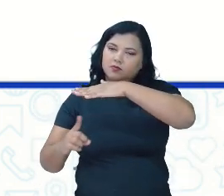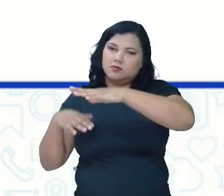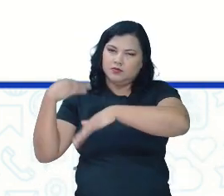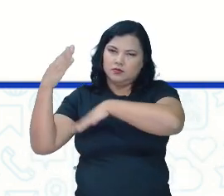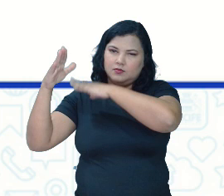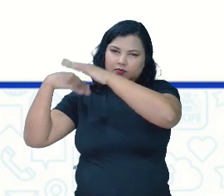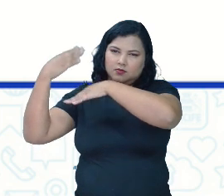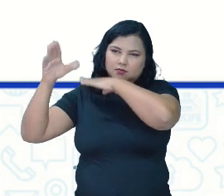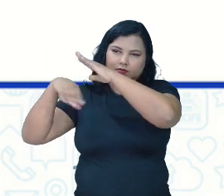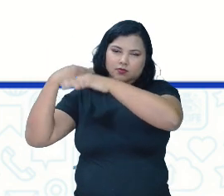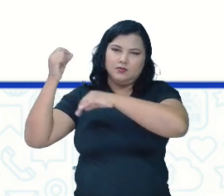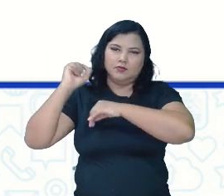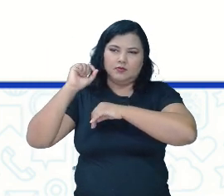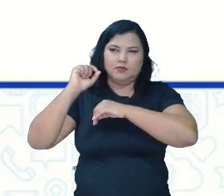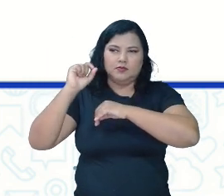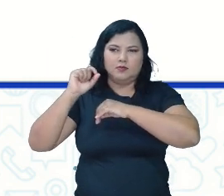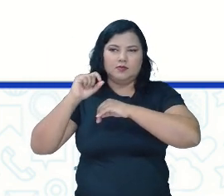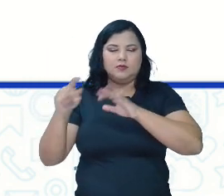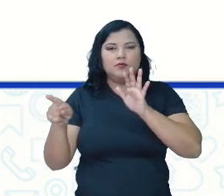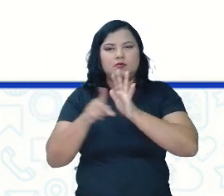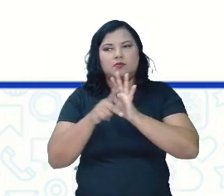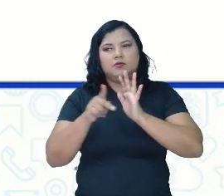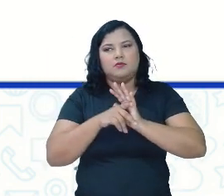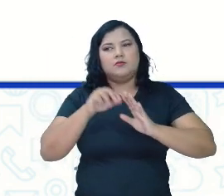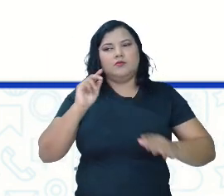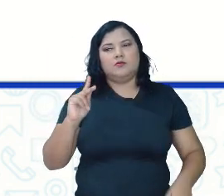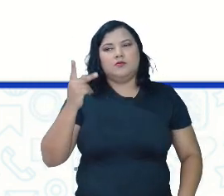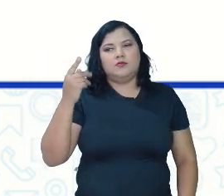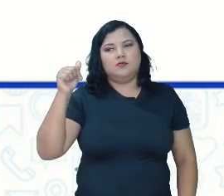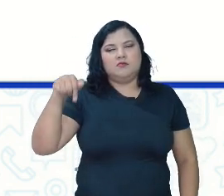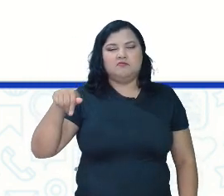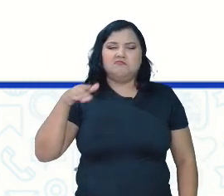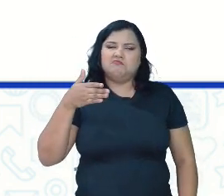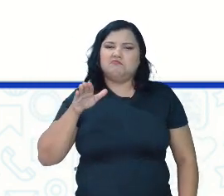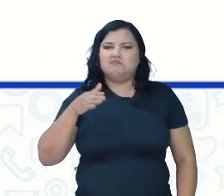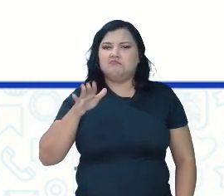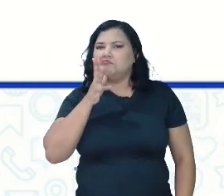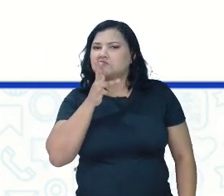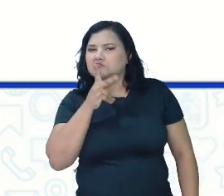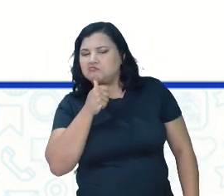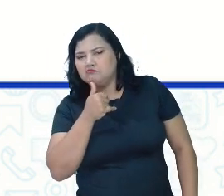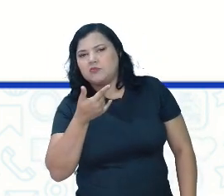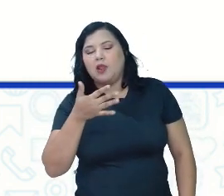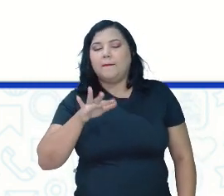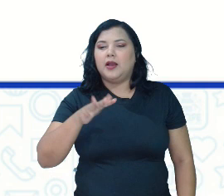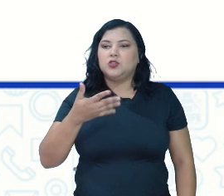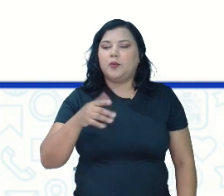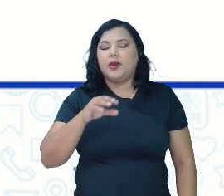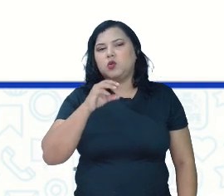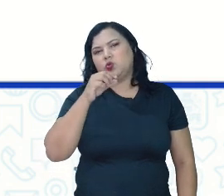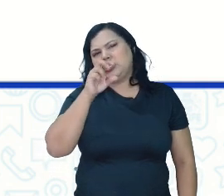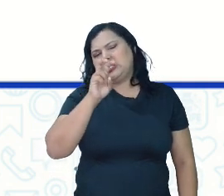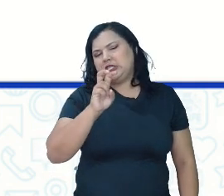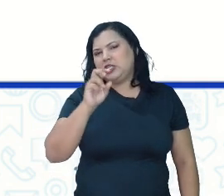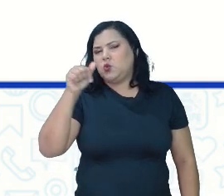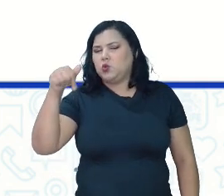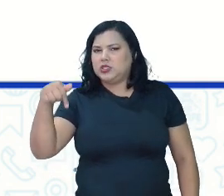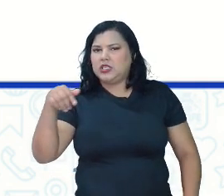um arco completo de um HQ que costuma durar entre 5 e 7